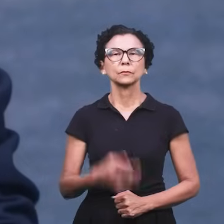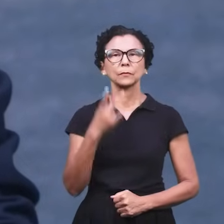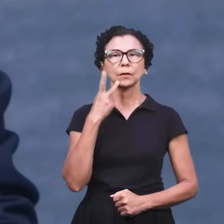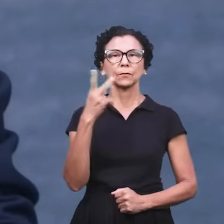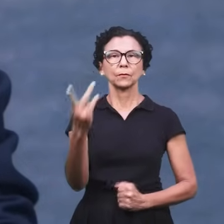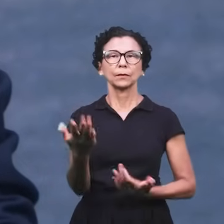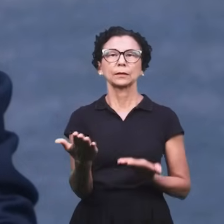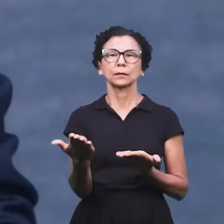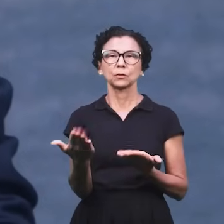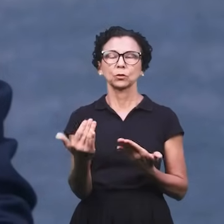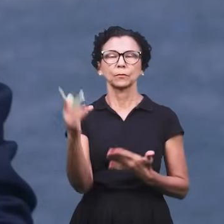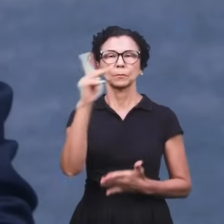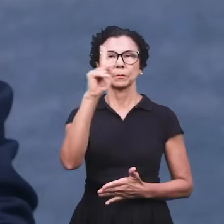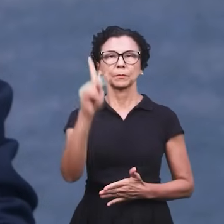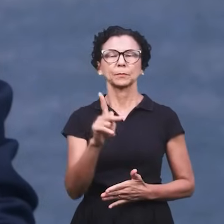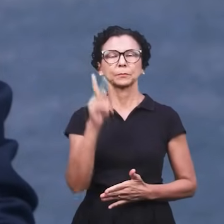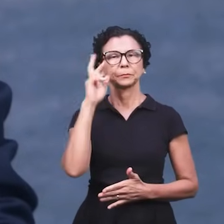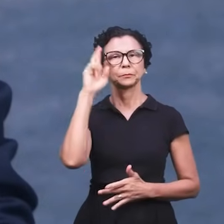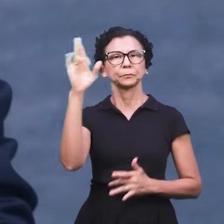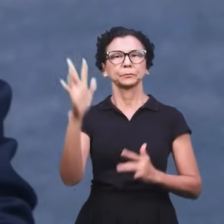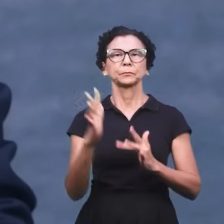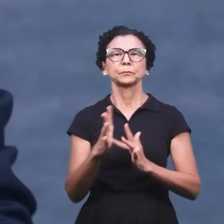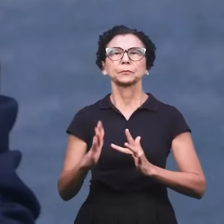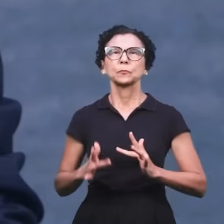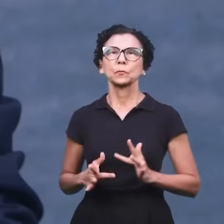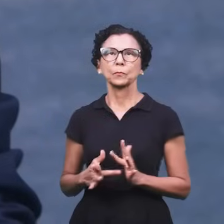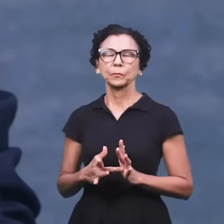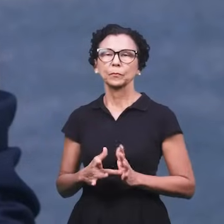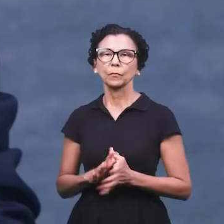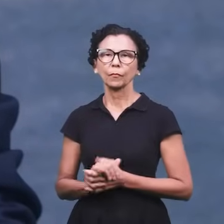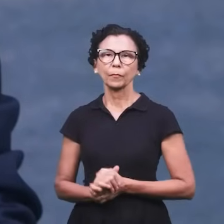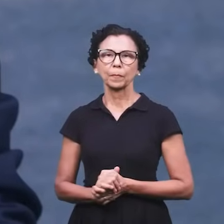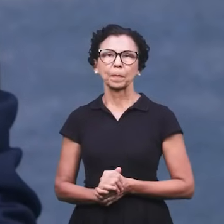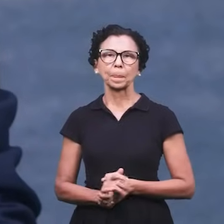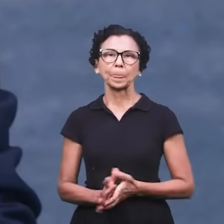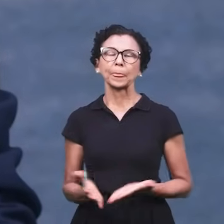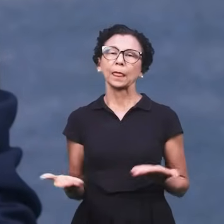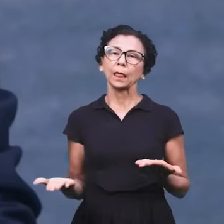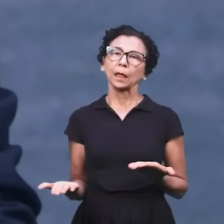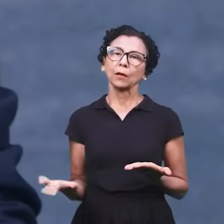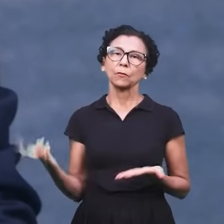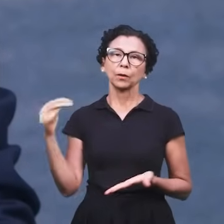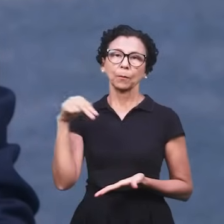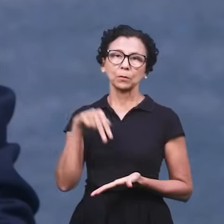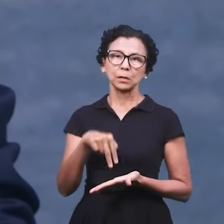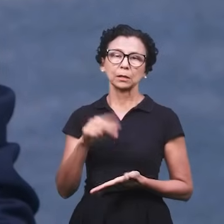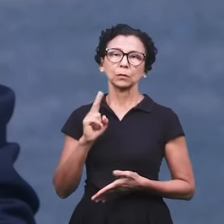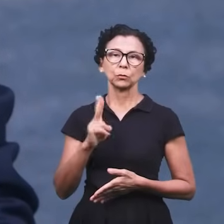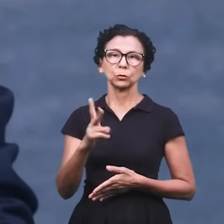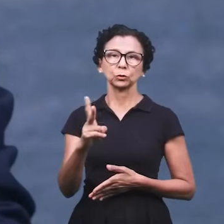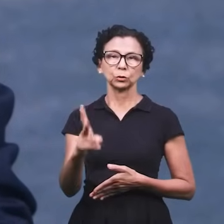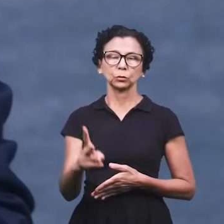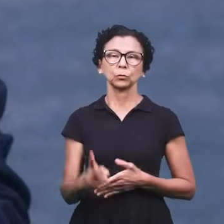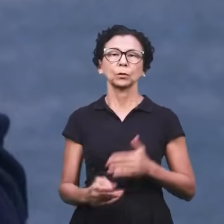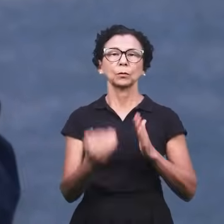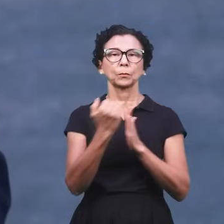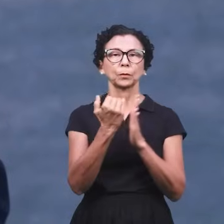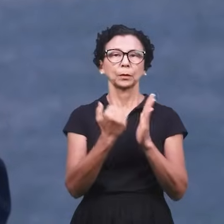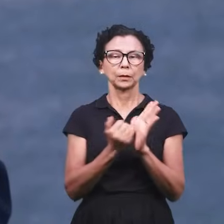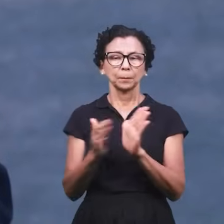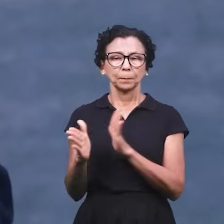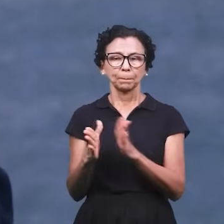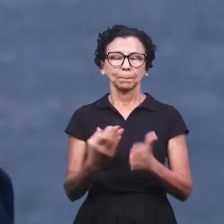Fala, jovem, a paz do Senhor. Estamos aqui mais uma semana no programa Os Dias da